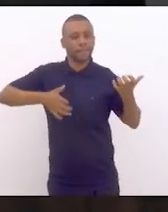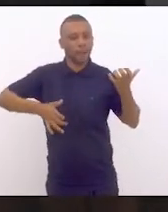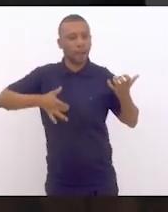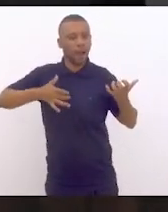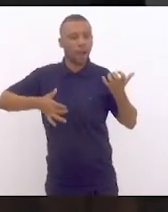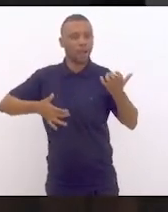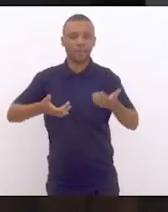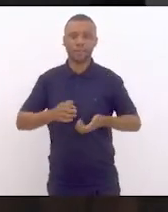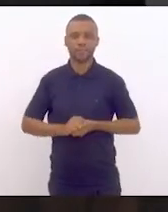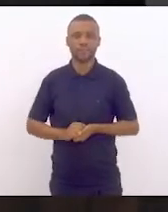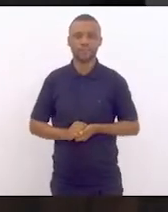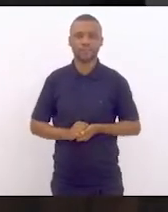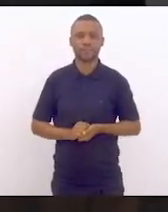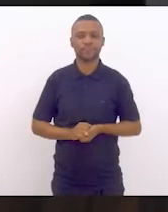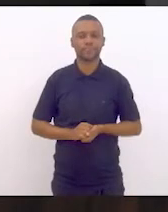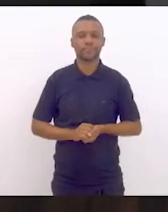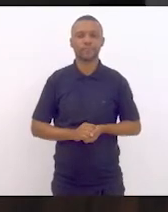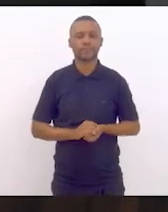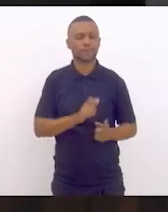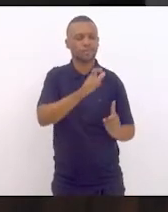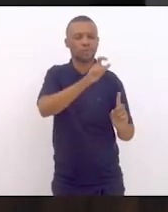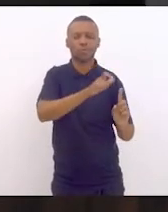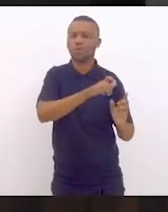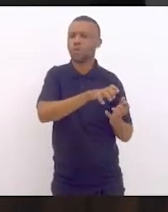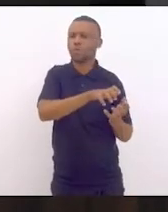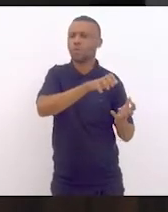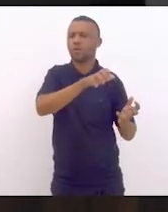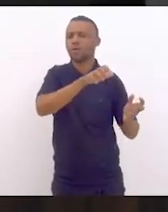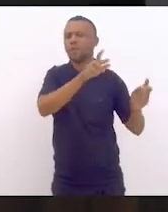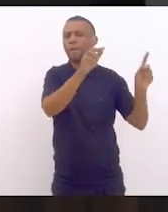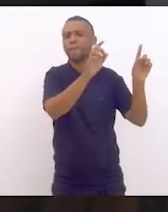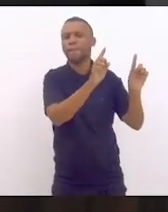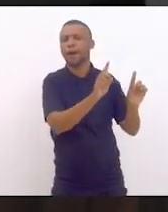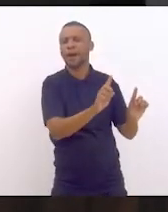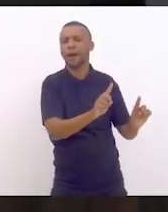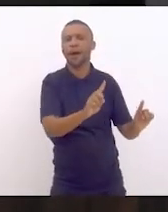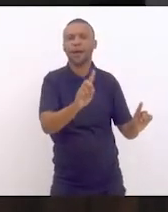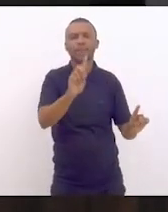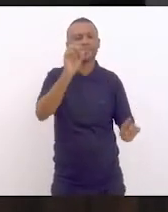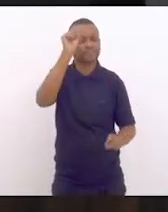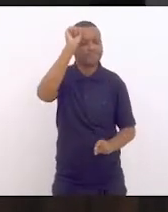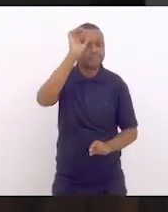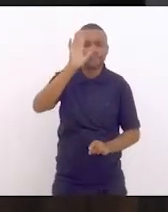Deixa o velho em paz com suas lembranças de um tempo bom.